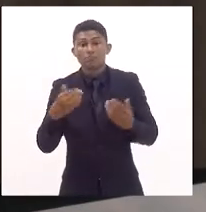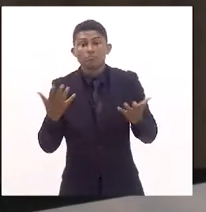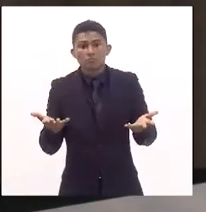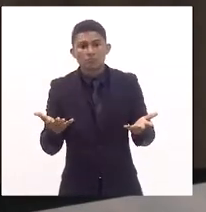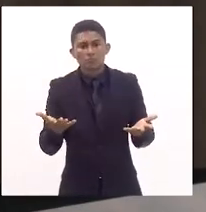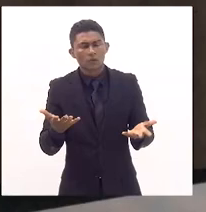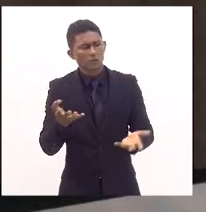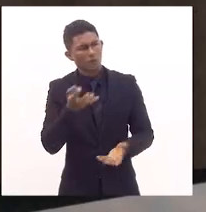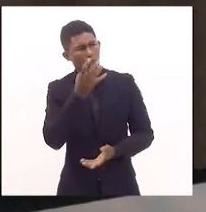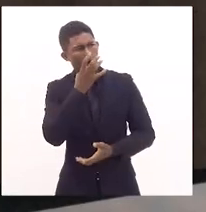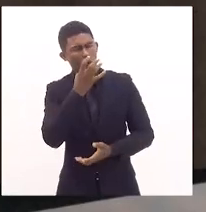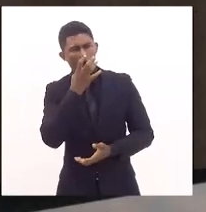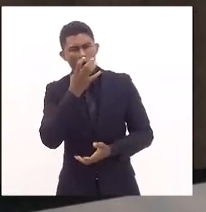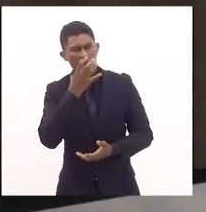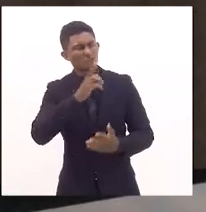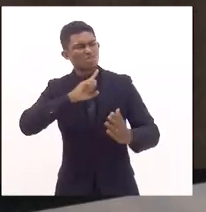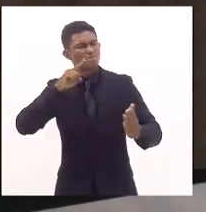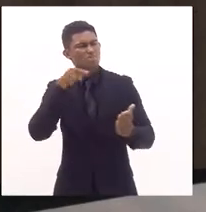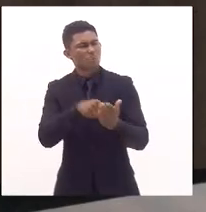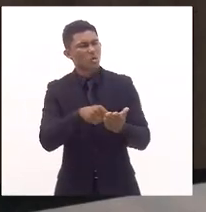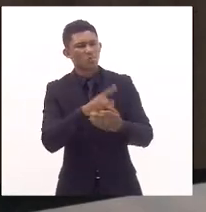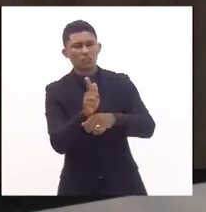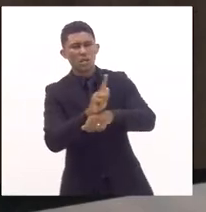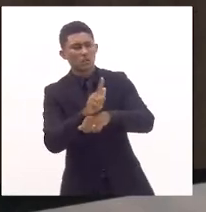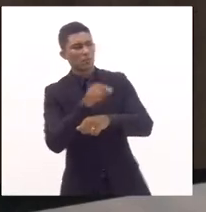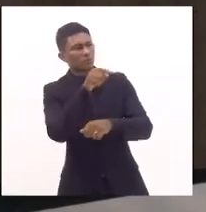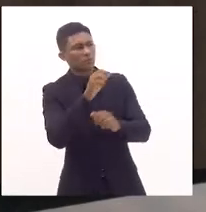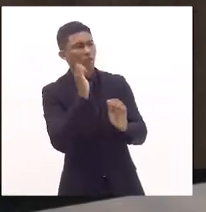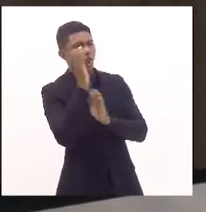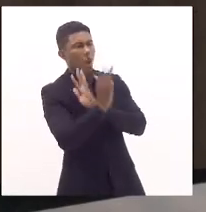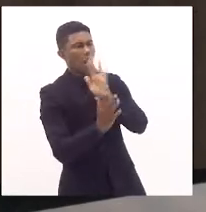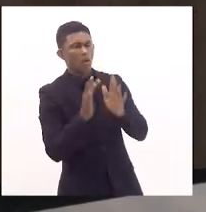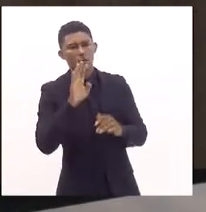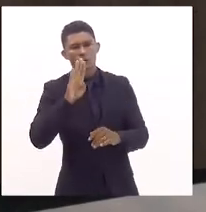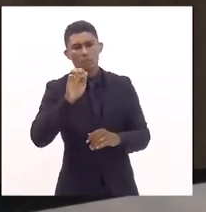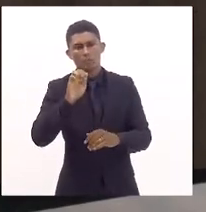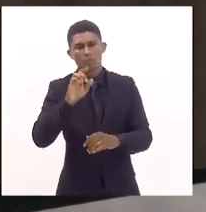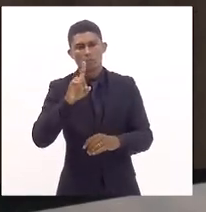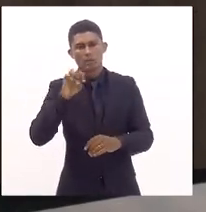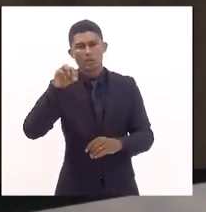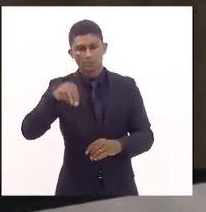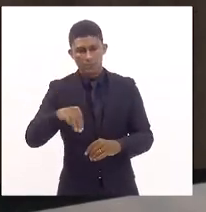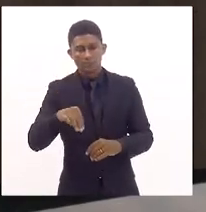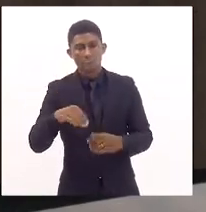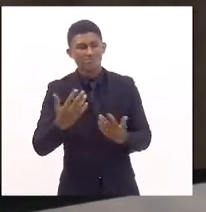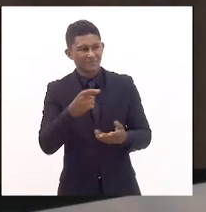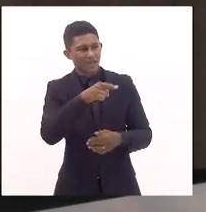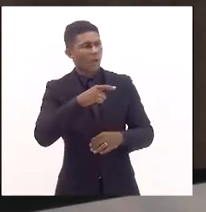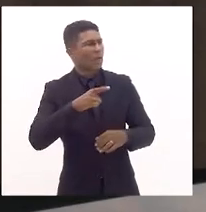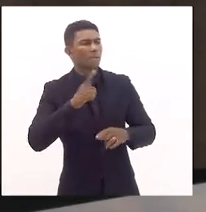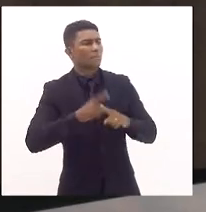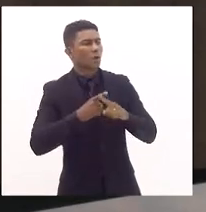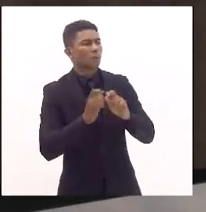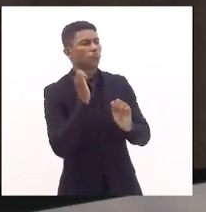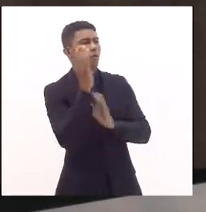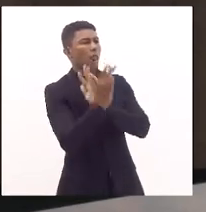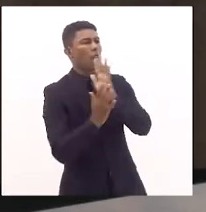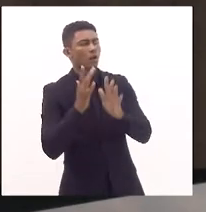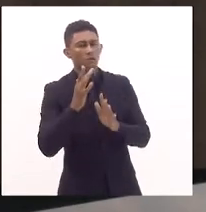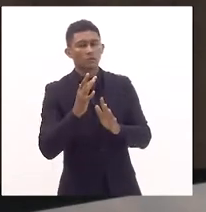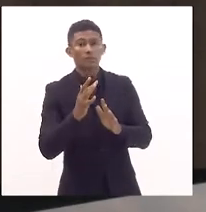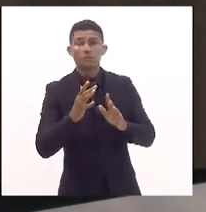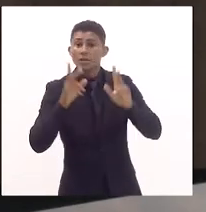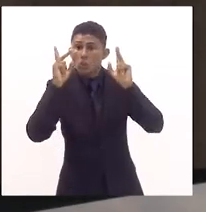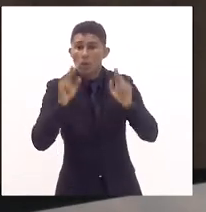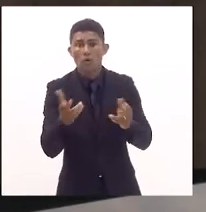o indiciamento e as causas do incêndio do Hospital Badim foram os mesmos do Hospital